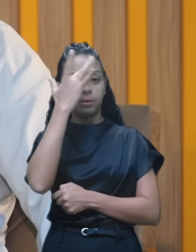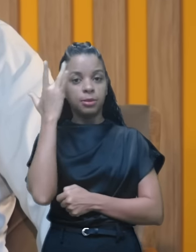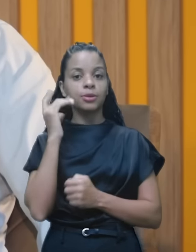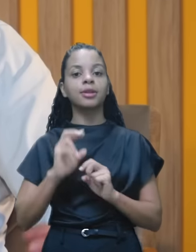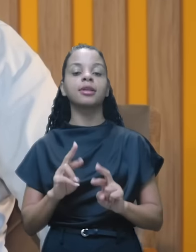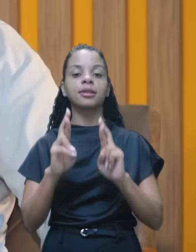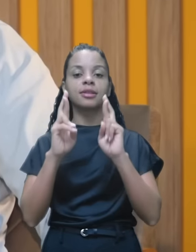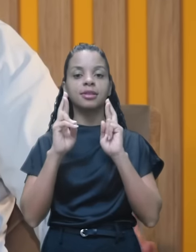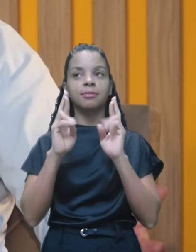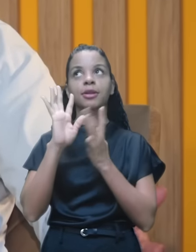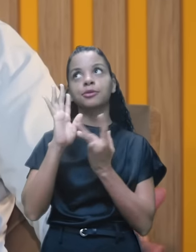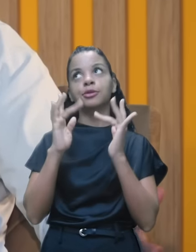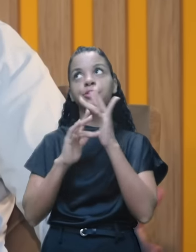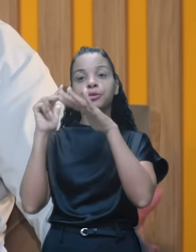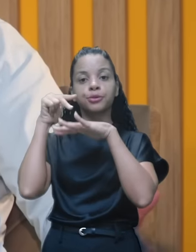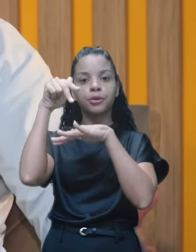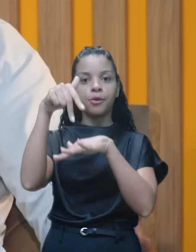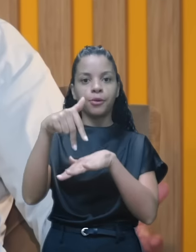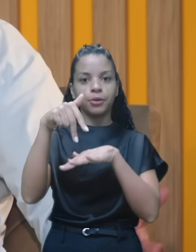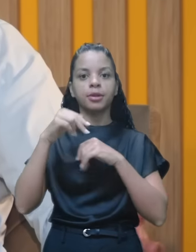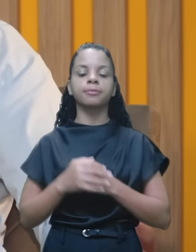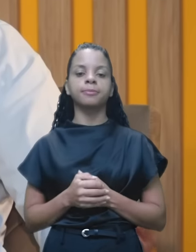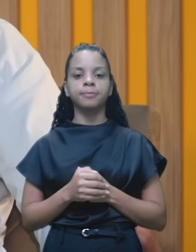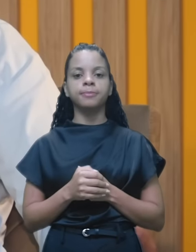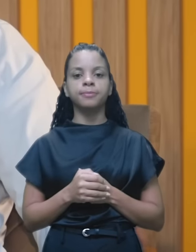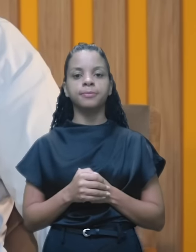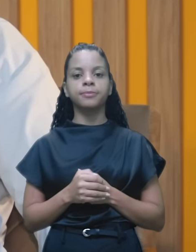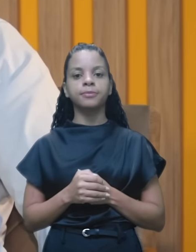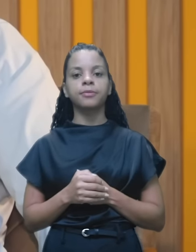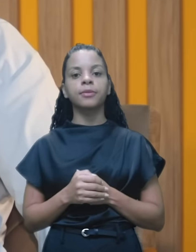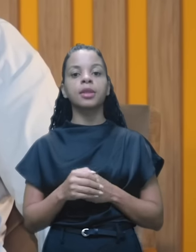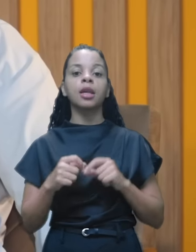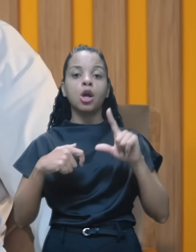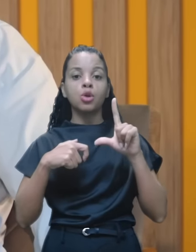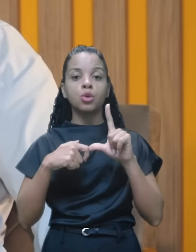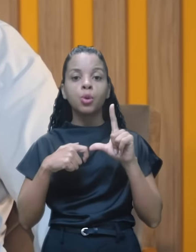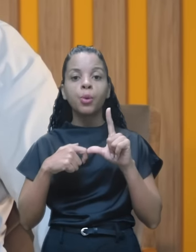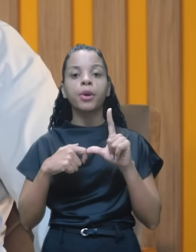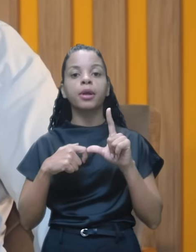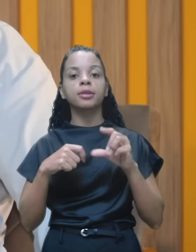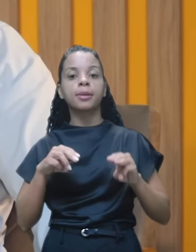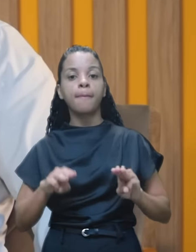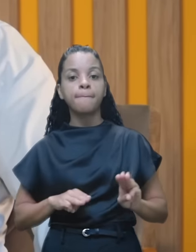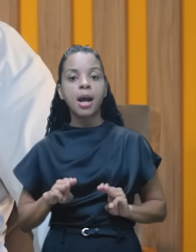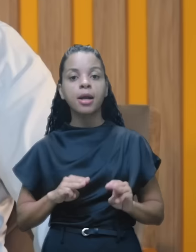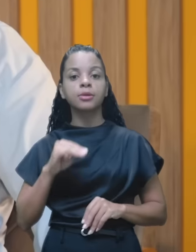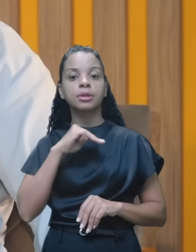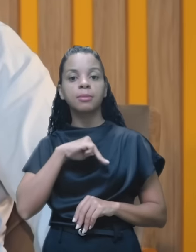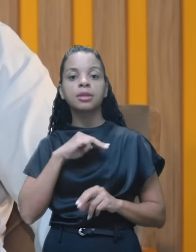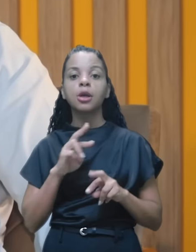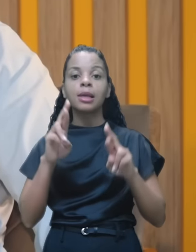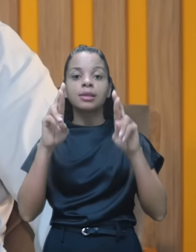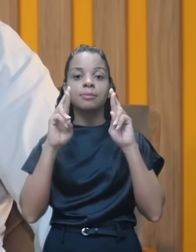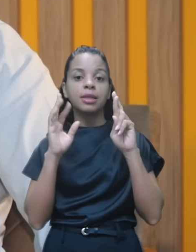segunda vinda de Jesus. Em Lucas, Marcos e Mateus, há um foco considerável na esperança futura